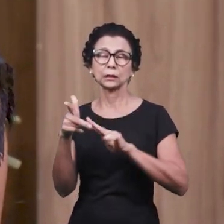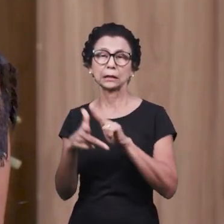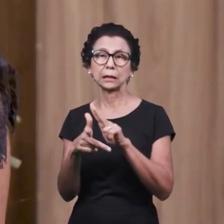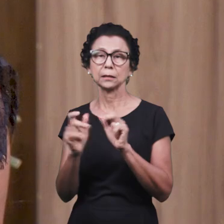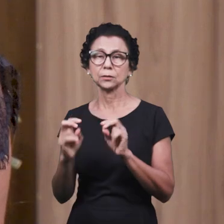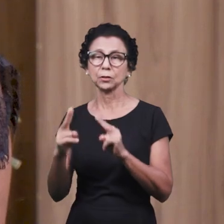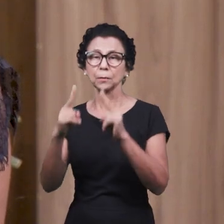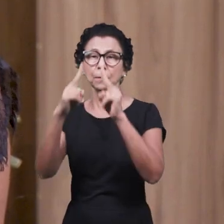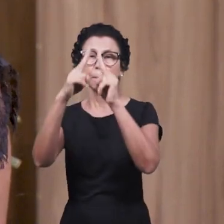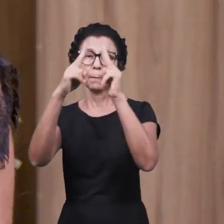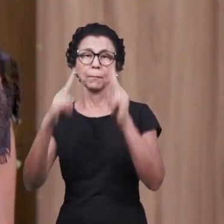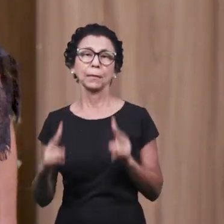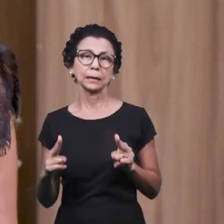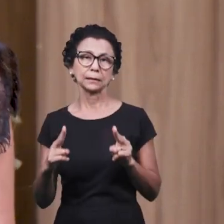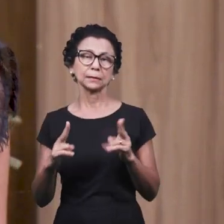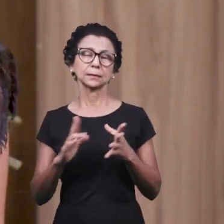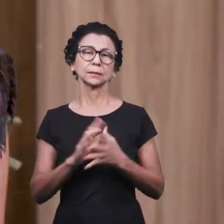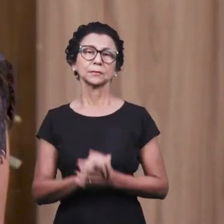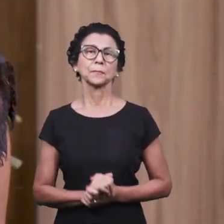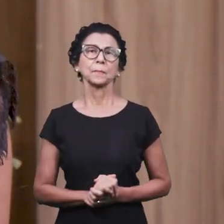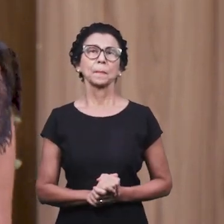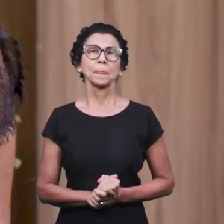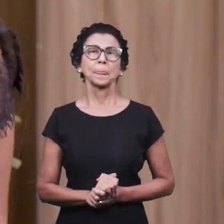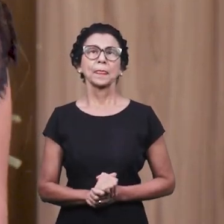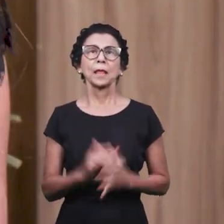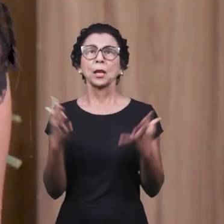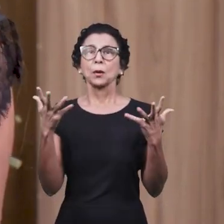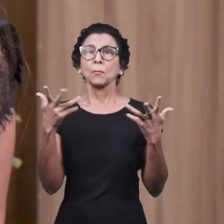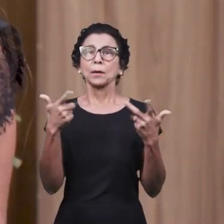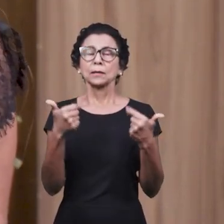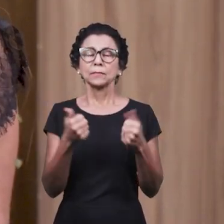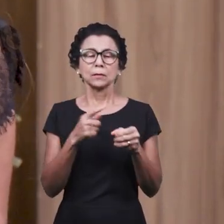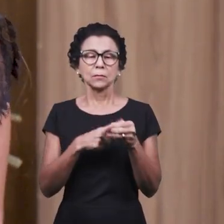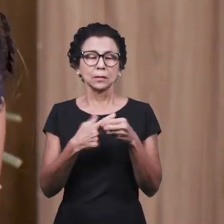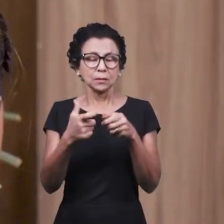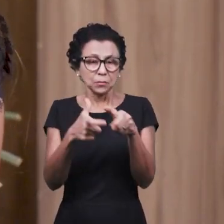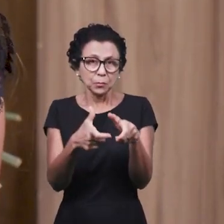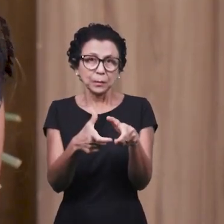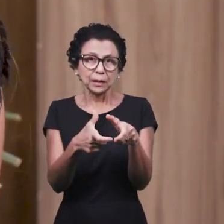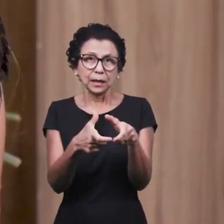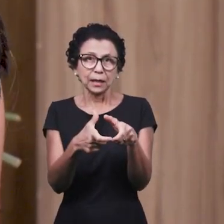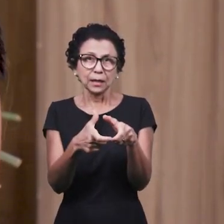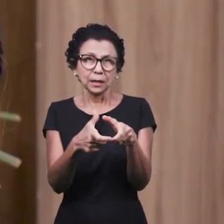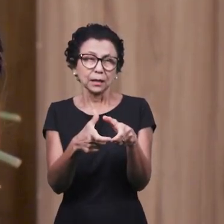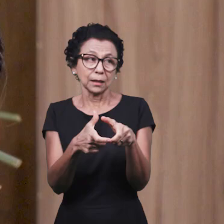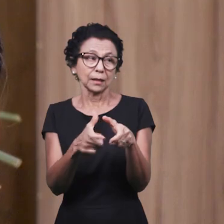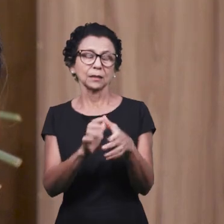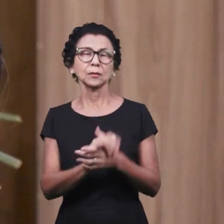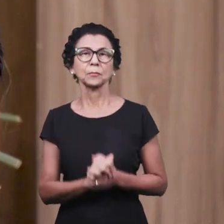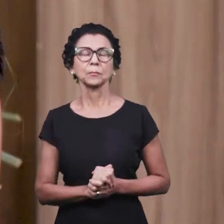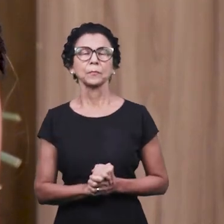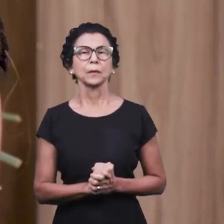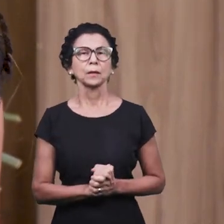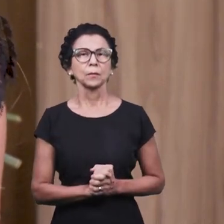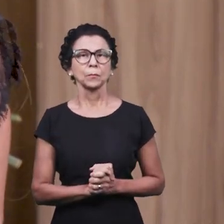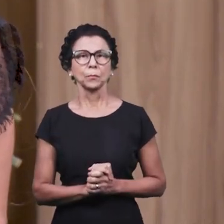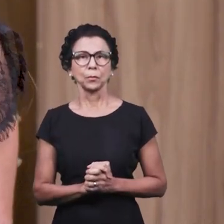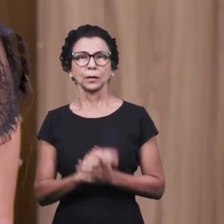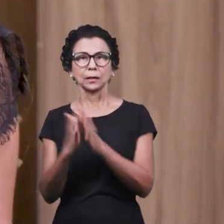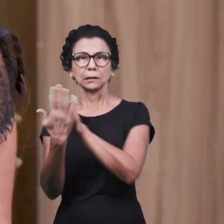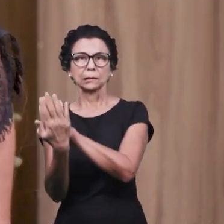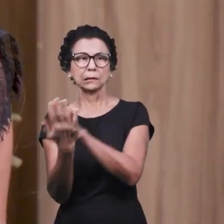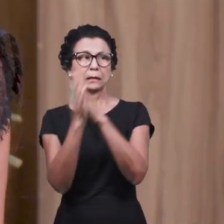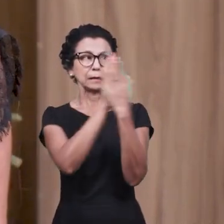na região de Auvergne. E era muito maravilhoso, era uma cidade pequena, o que é muito bom, geralmente esses programas de intercâmbio, eles